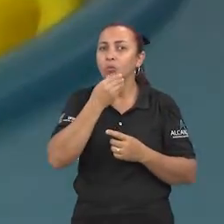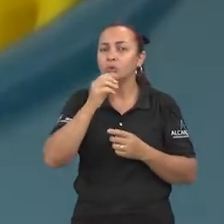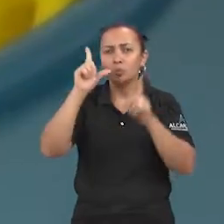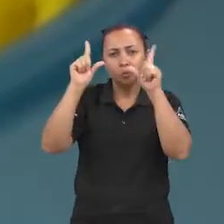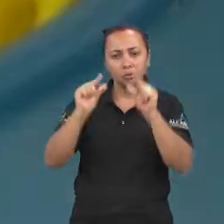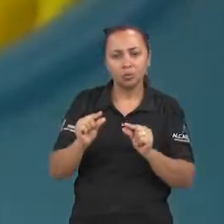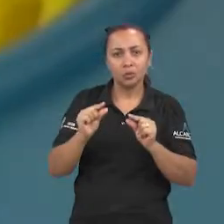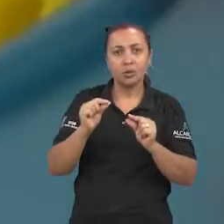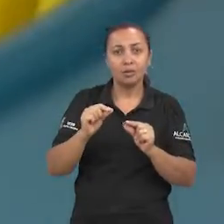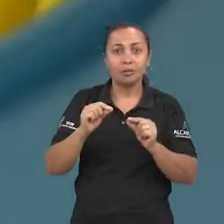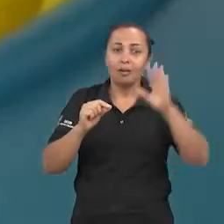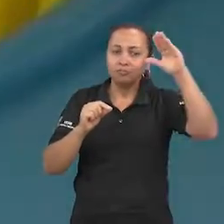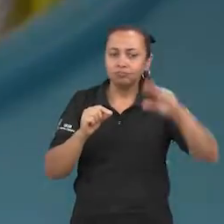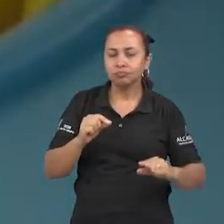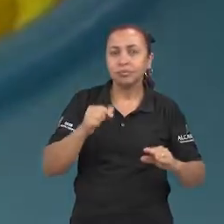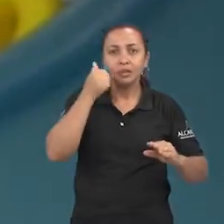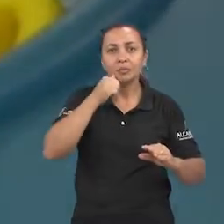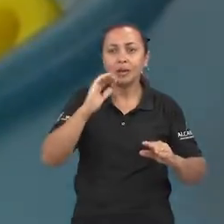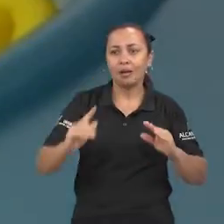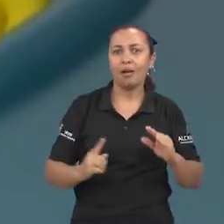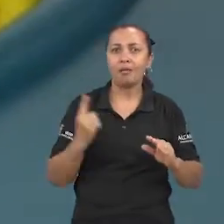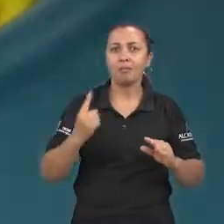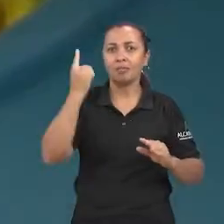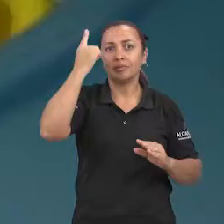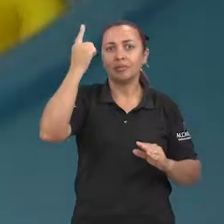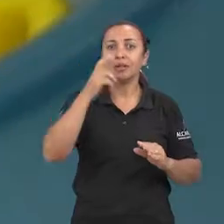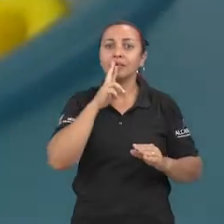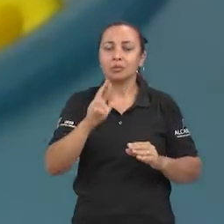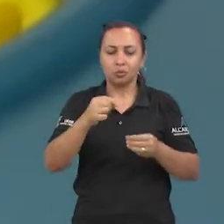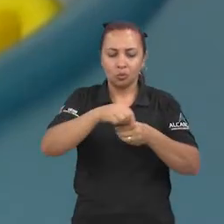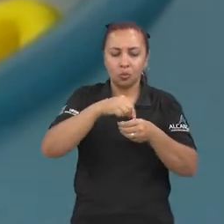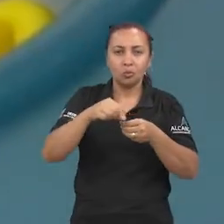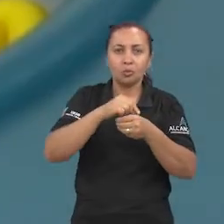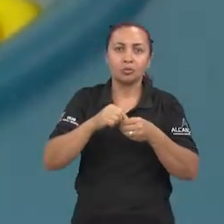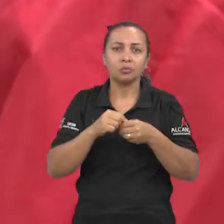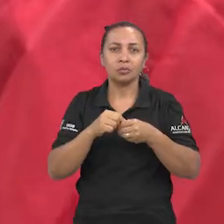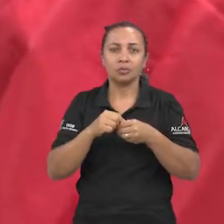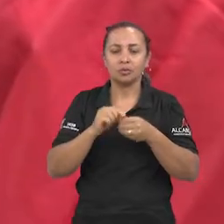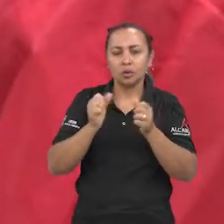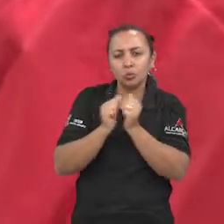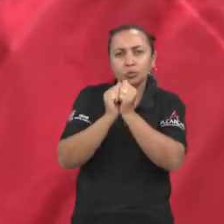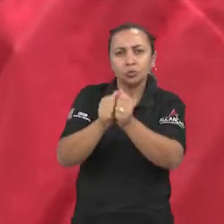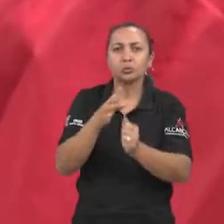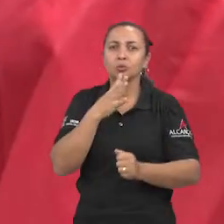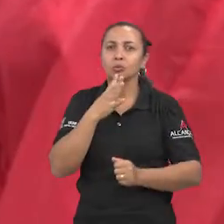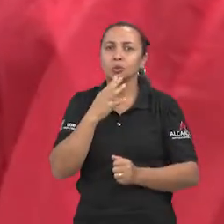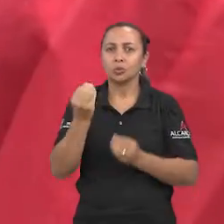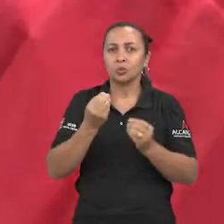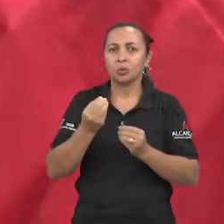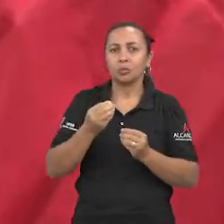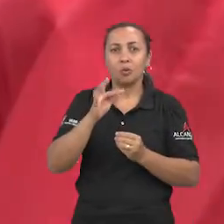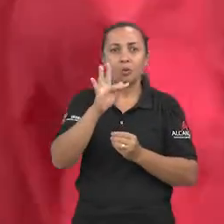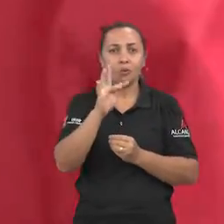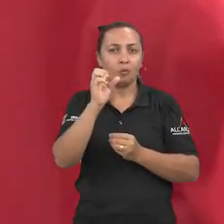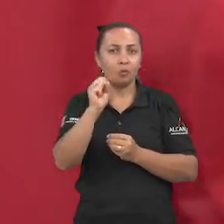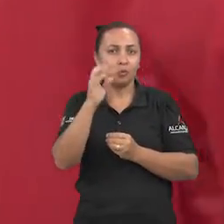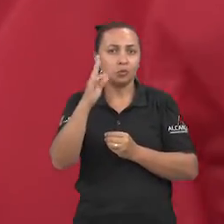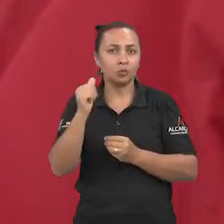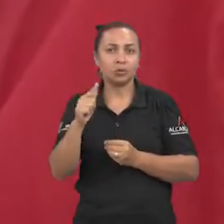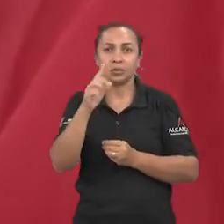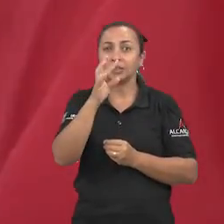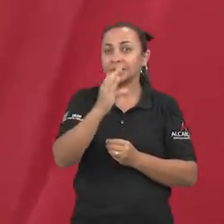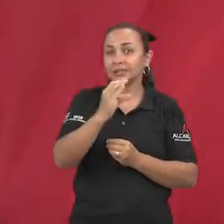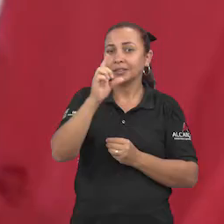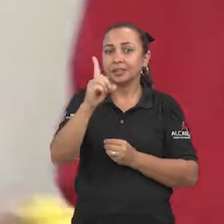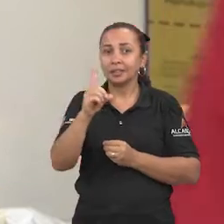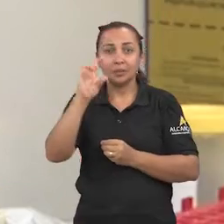resposta imunológica celular é mediada por células, que são conhecidas como os linfócitos T, CD4 e CD8. O